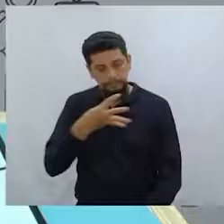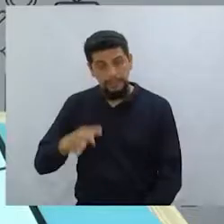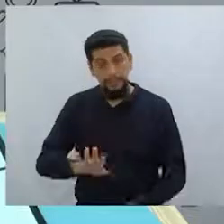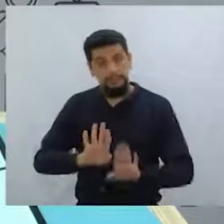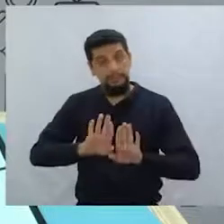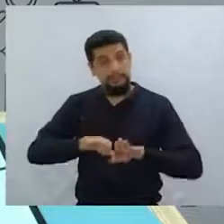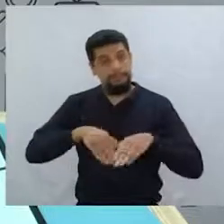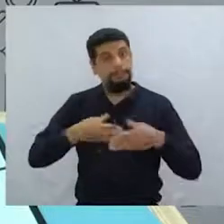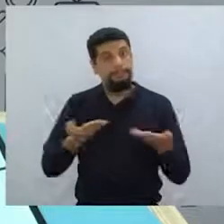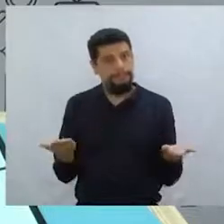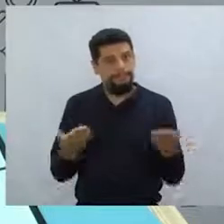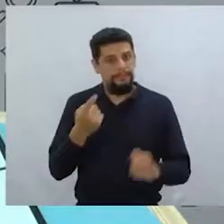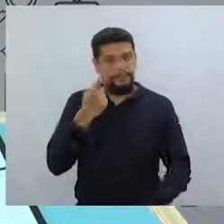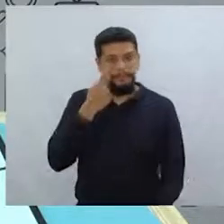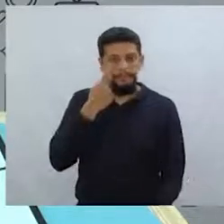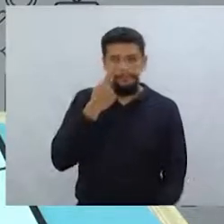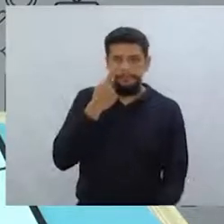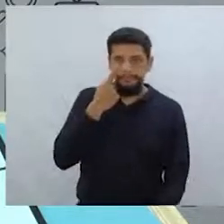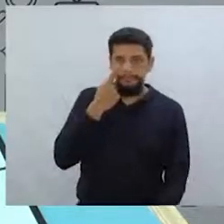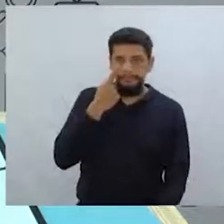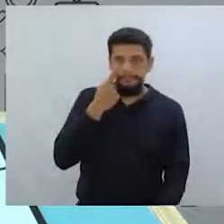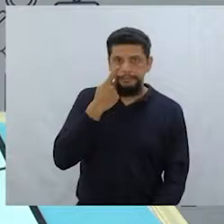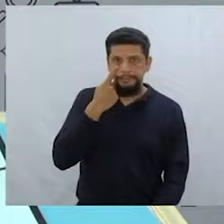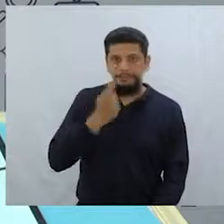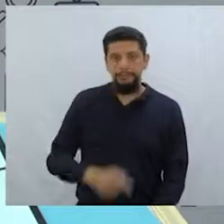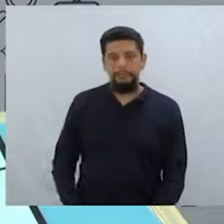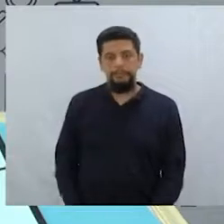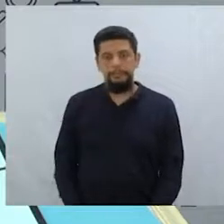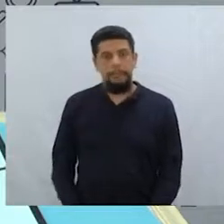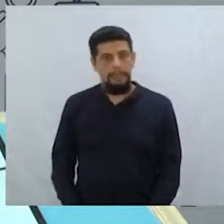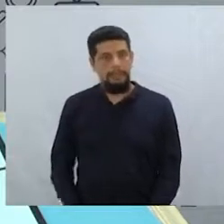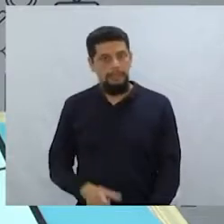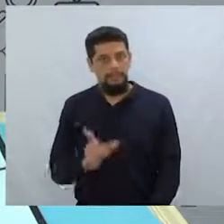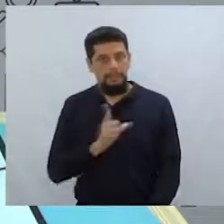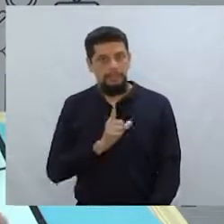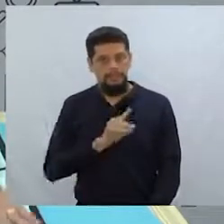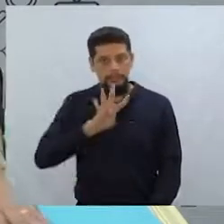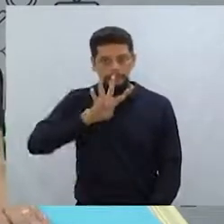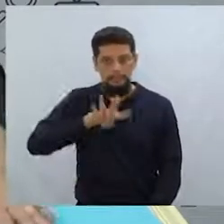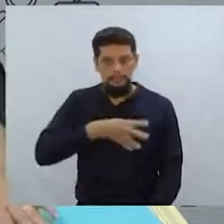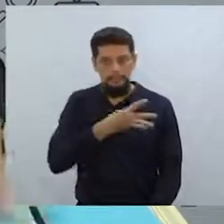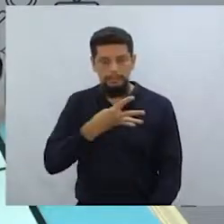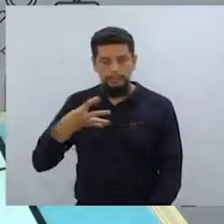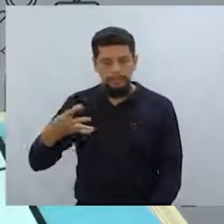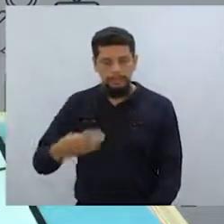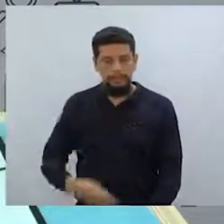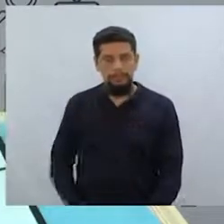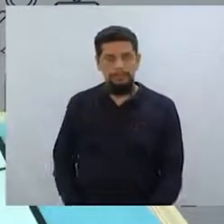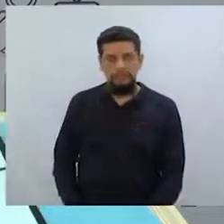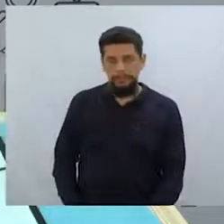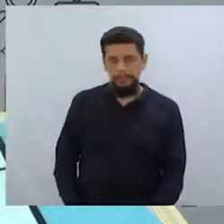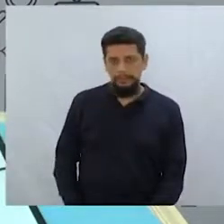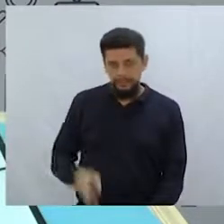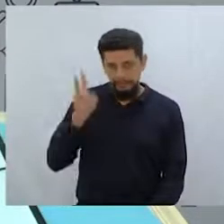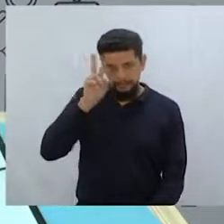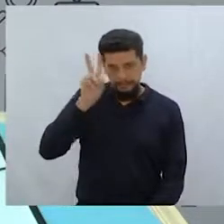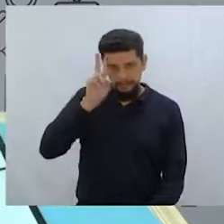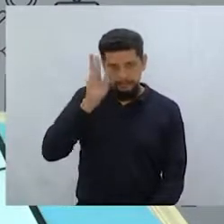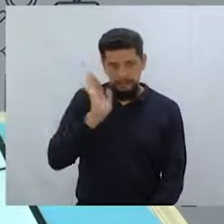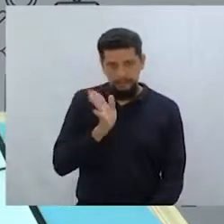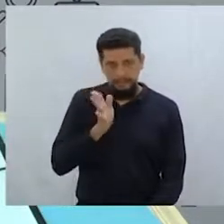tabela. Então, Max, vejam aqui junto comigo. Aqui nós temos a tabela, a mesma tabela que nós tínhamos